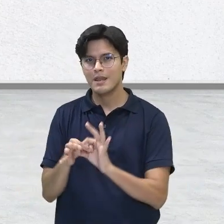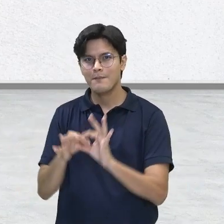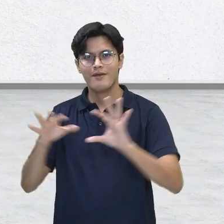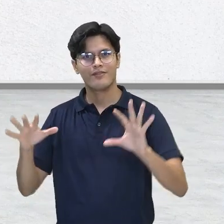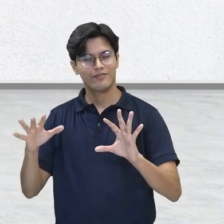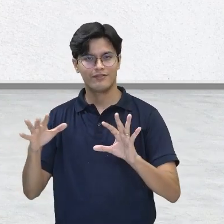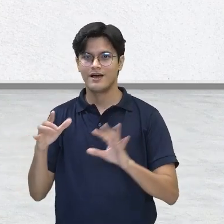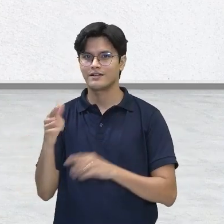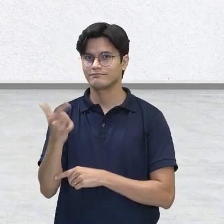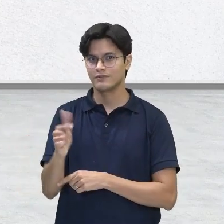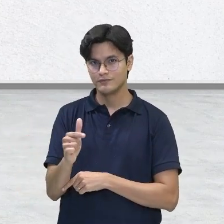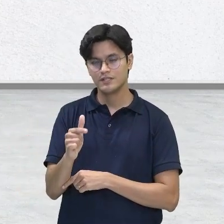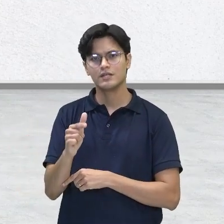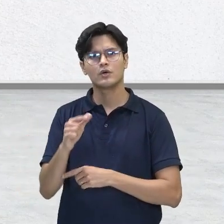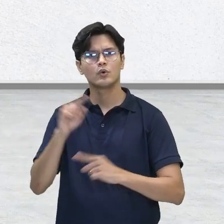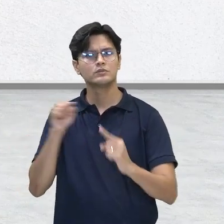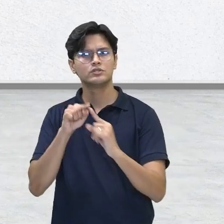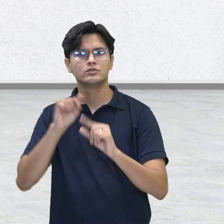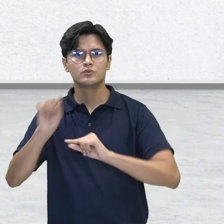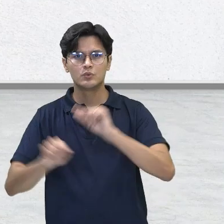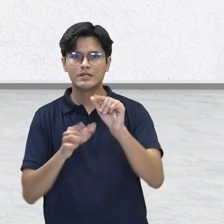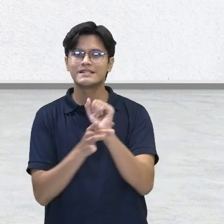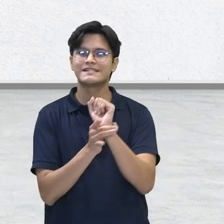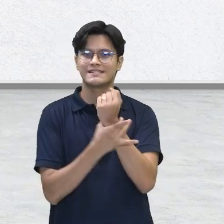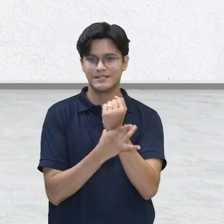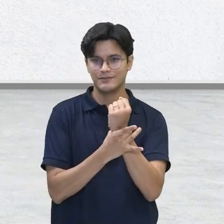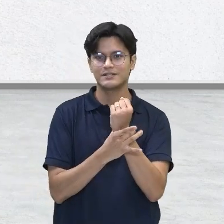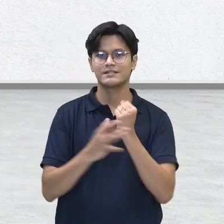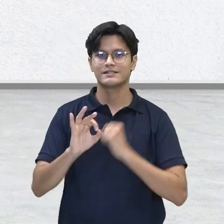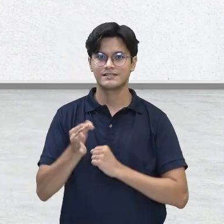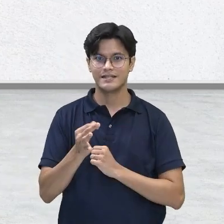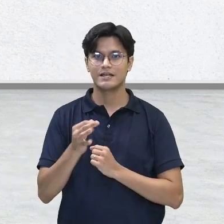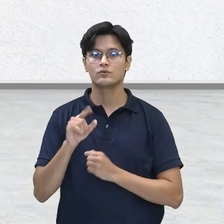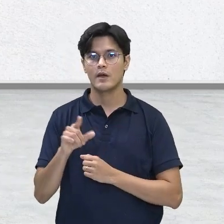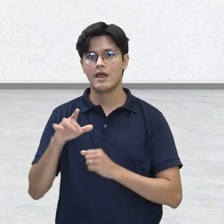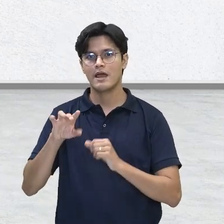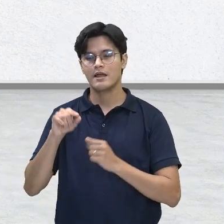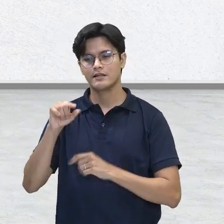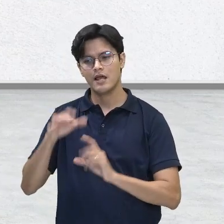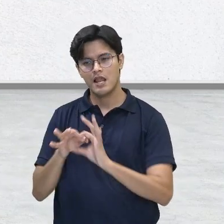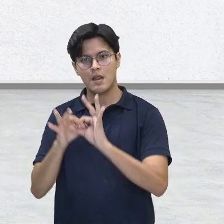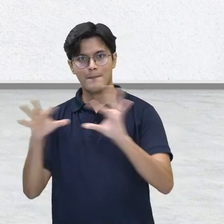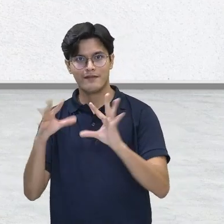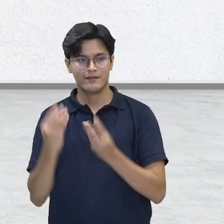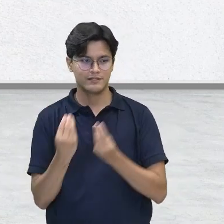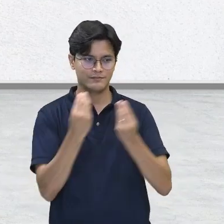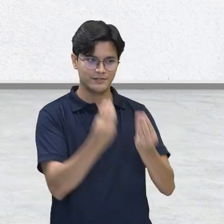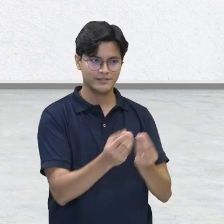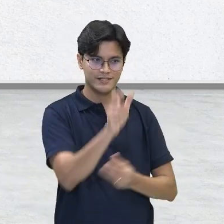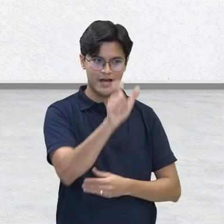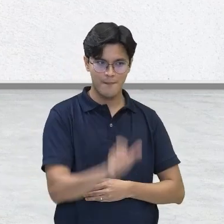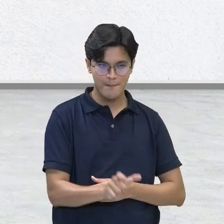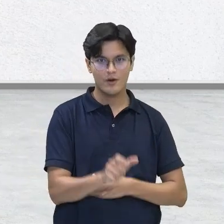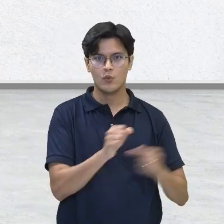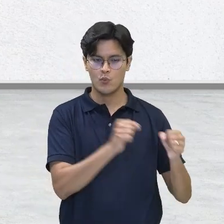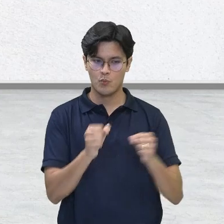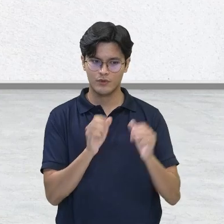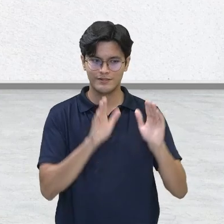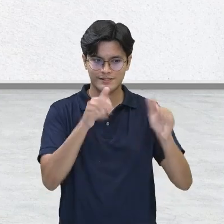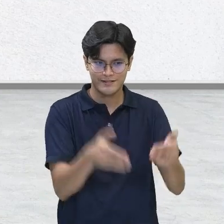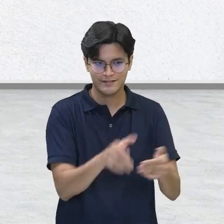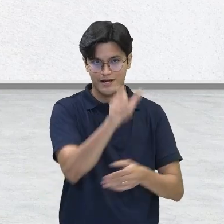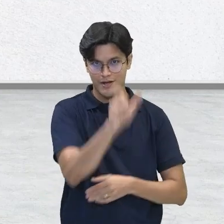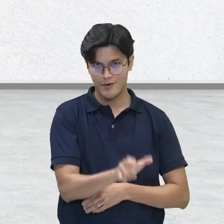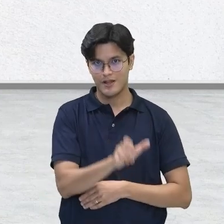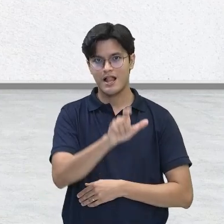seus direitos a um soberano absoluto, que ele chama de Leviatã. Ele então compara o Estado como Leviatã, como